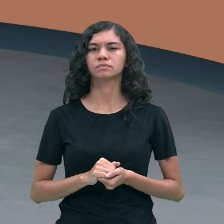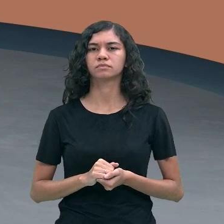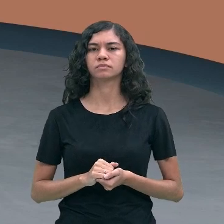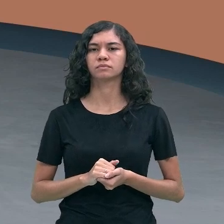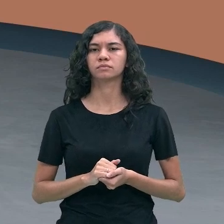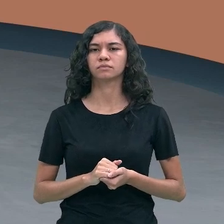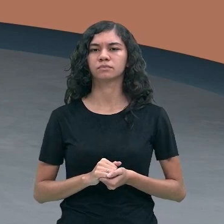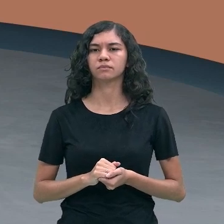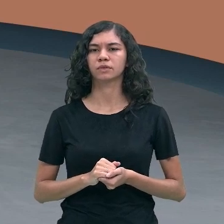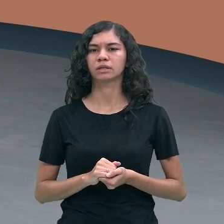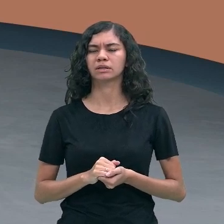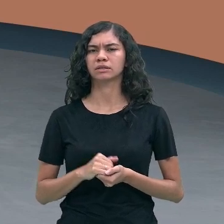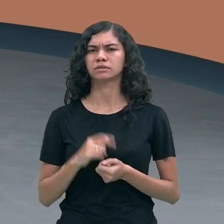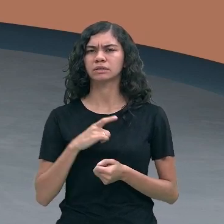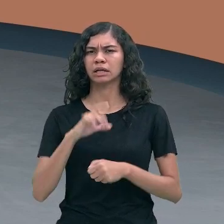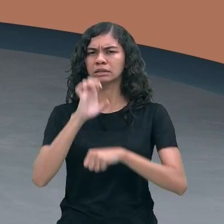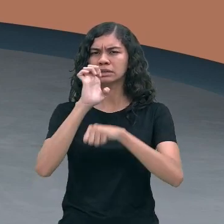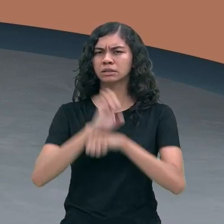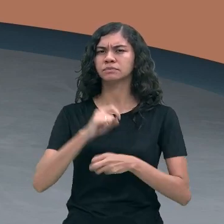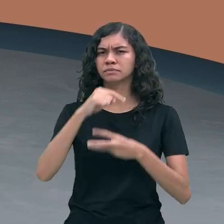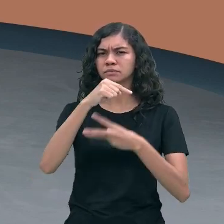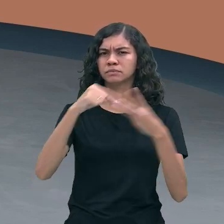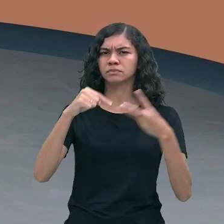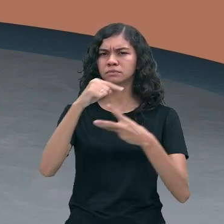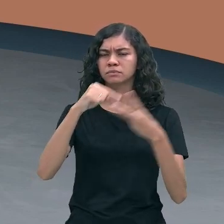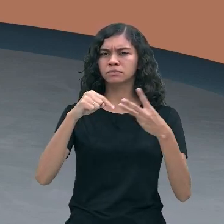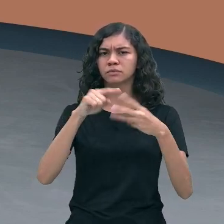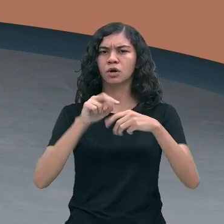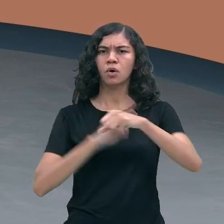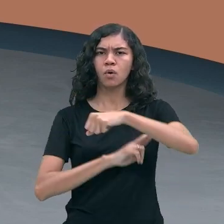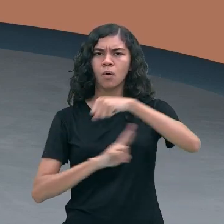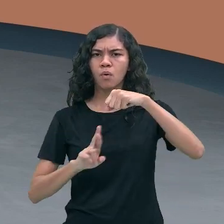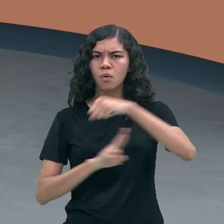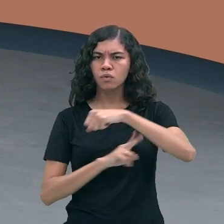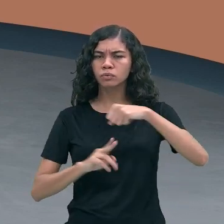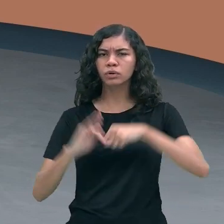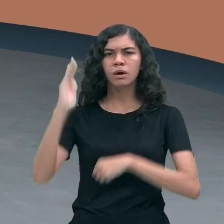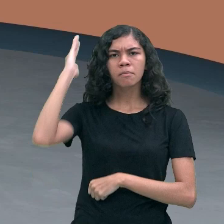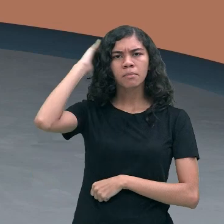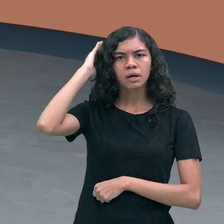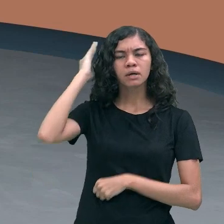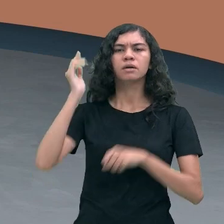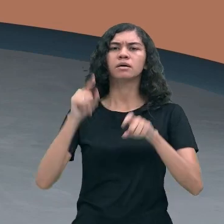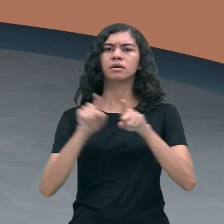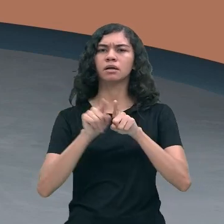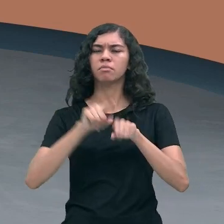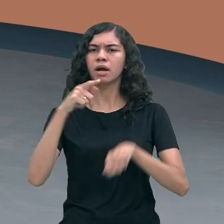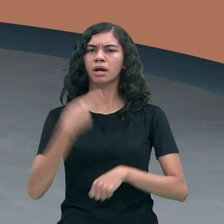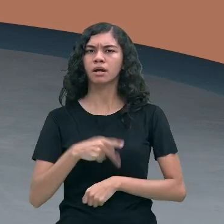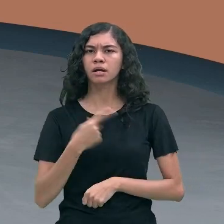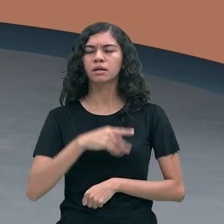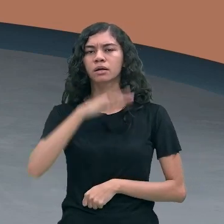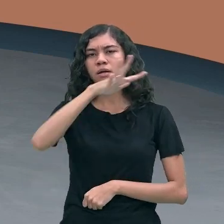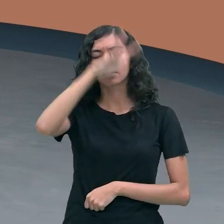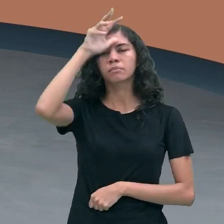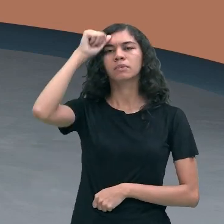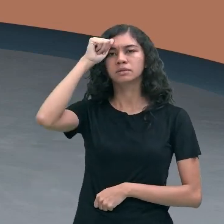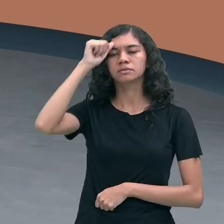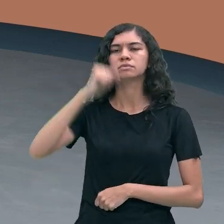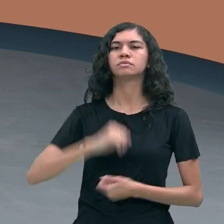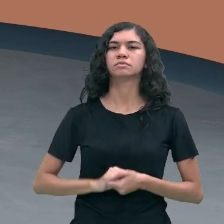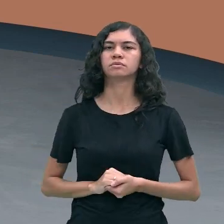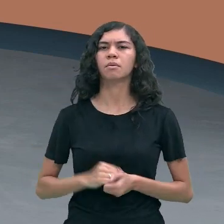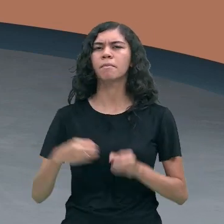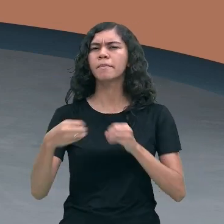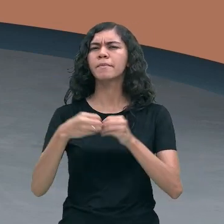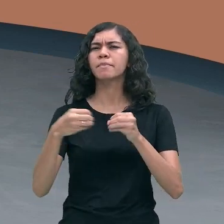em 3 estados que já foi encontrado, em Rondônia, no Pará e aqui no estado do Amazonas. Ela foi descoberta na próxima região de